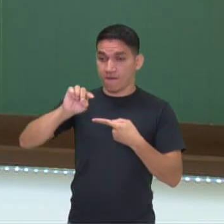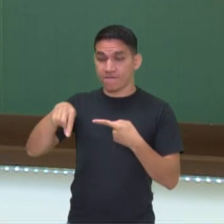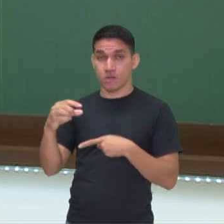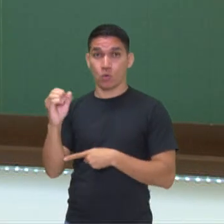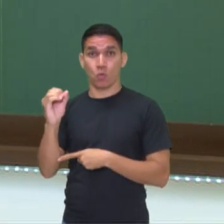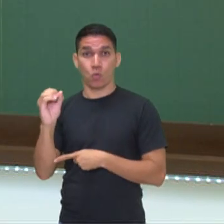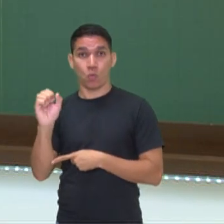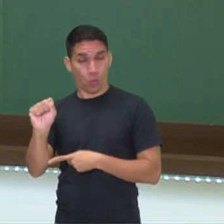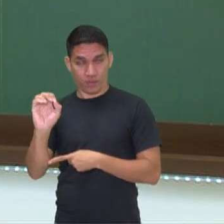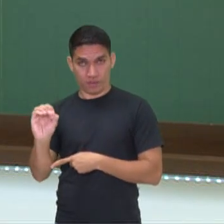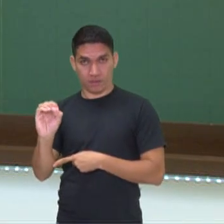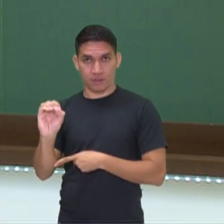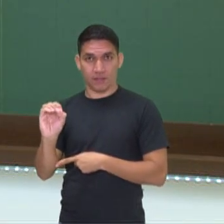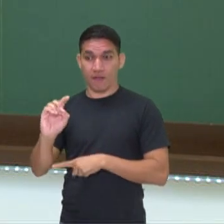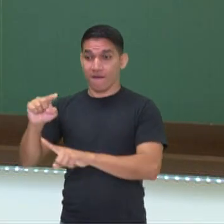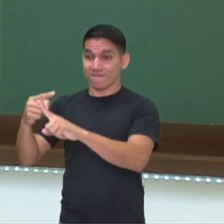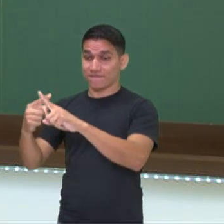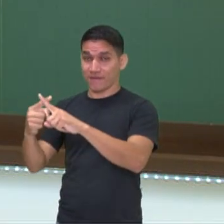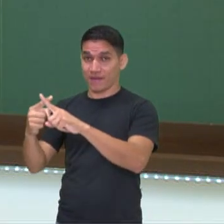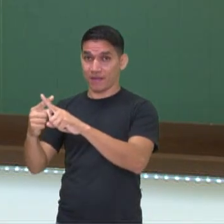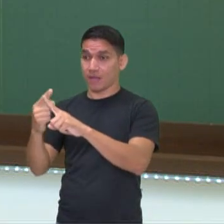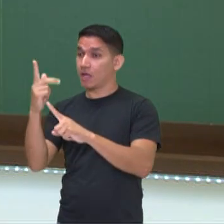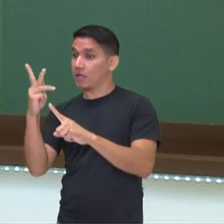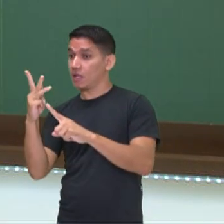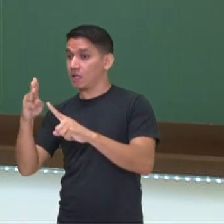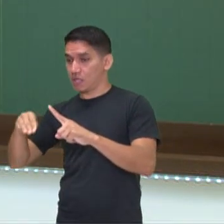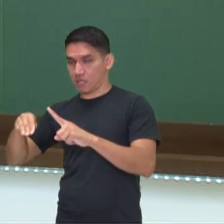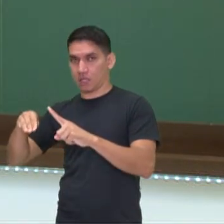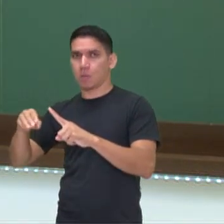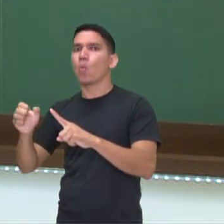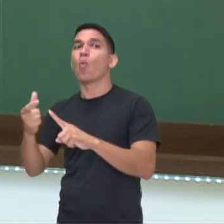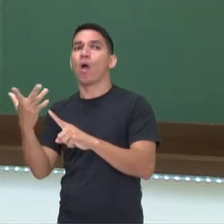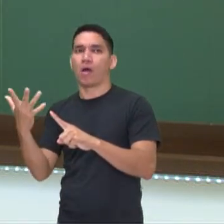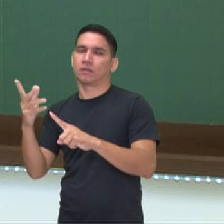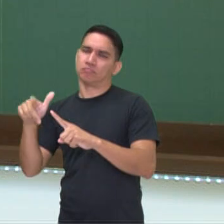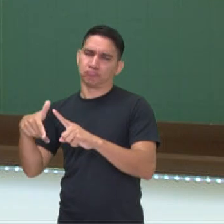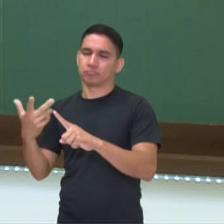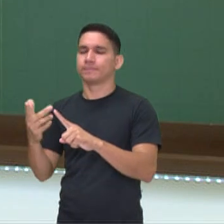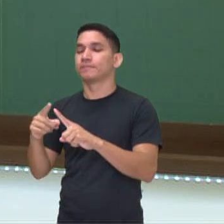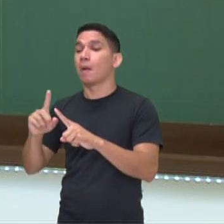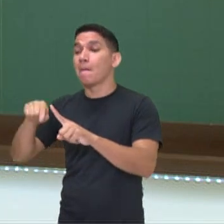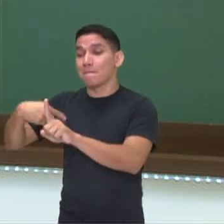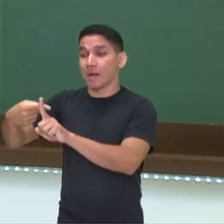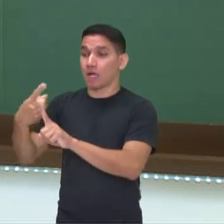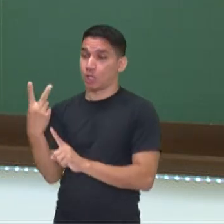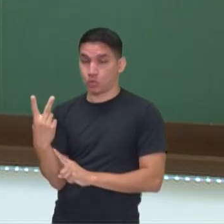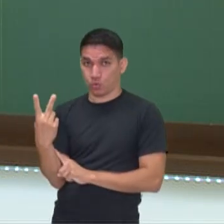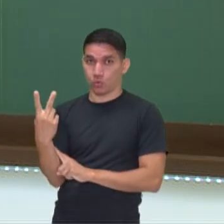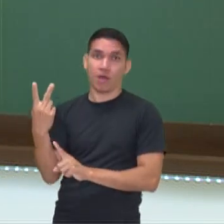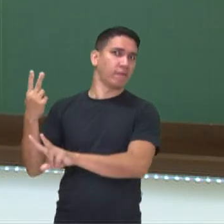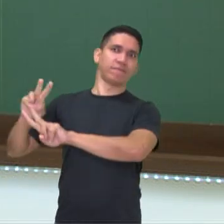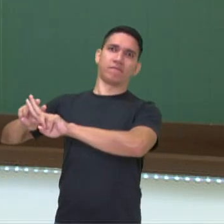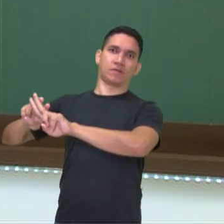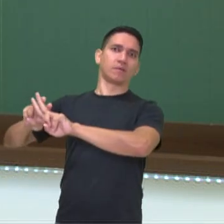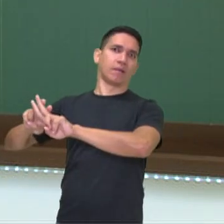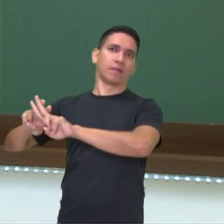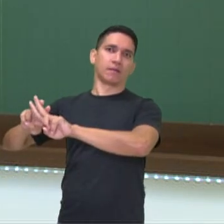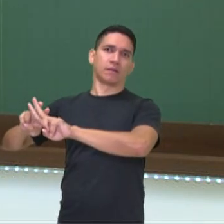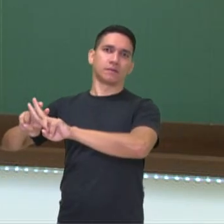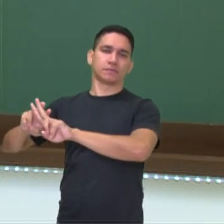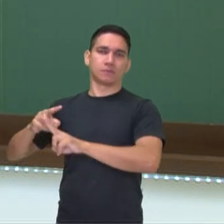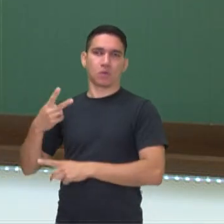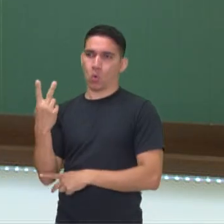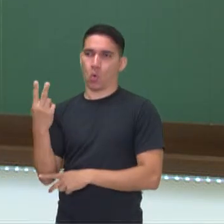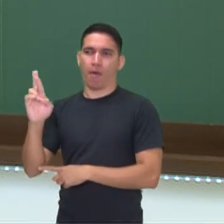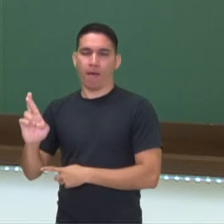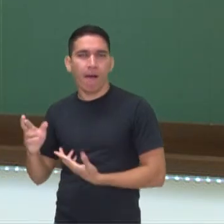0,80 vezes a quilometragem, né? Quantos quilômetros foram rodados, mais o 2 ali que é fixo, é uma taxinha fixa. Se